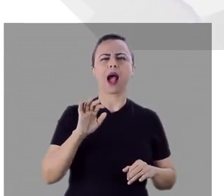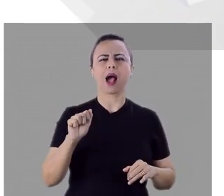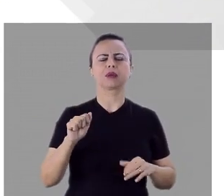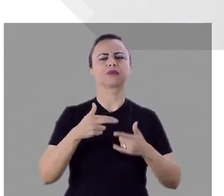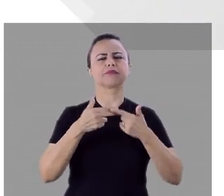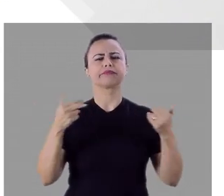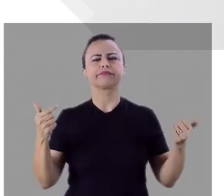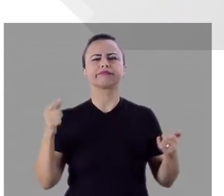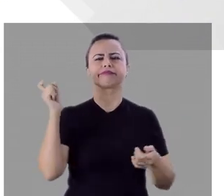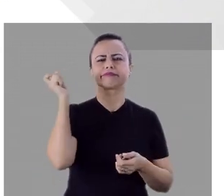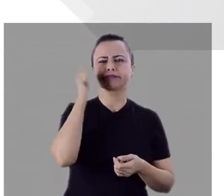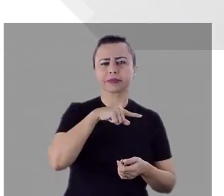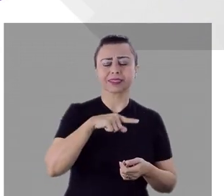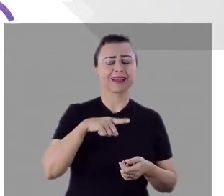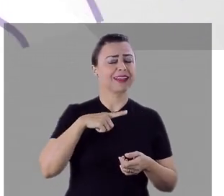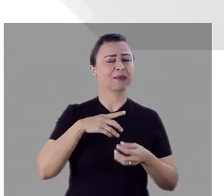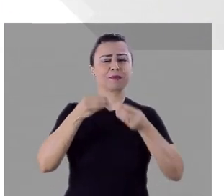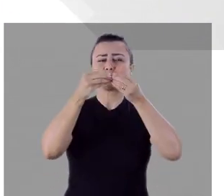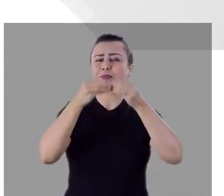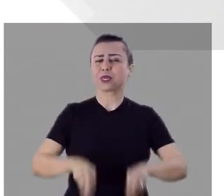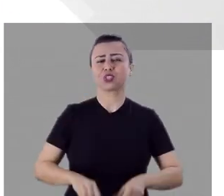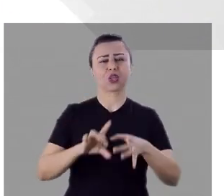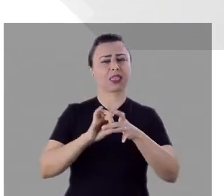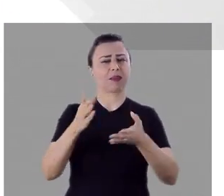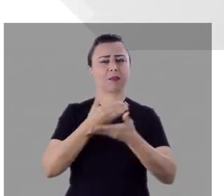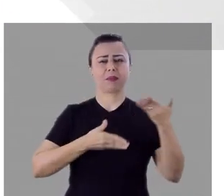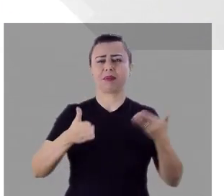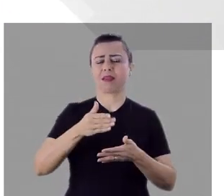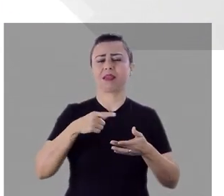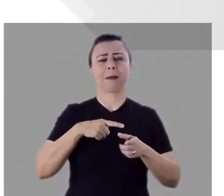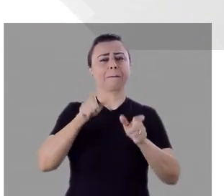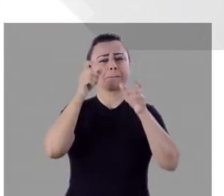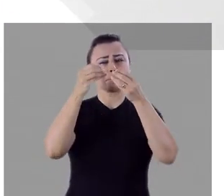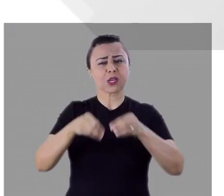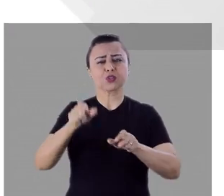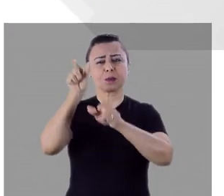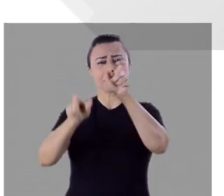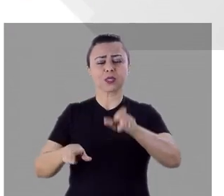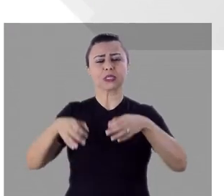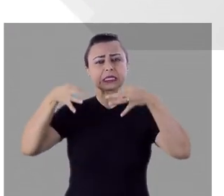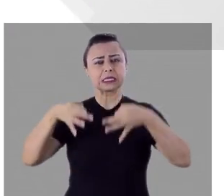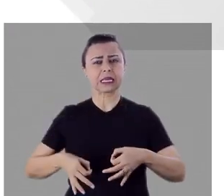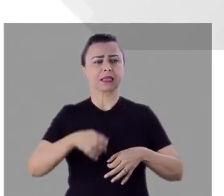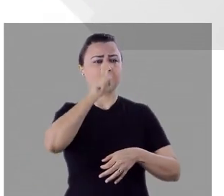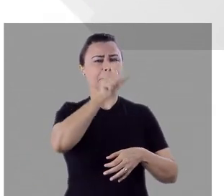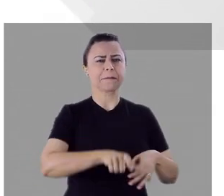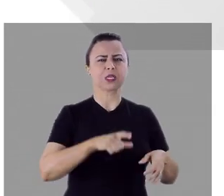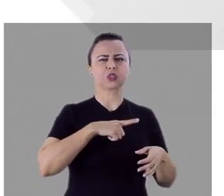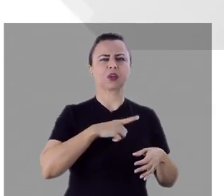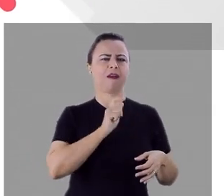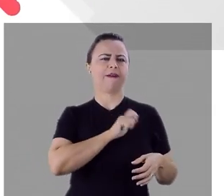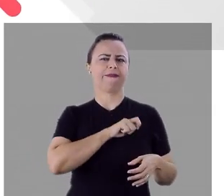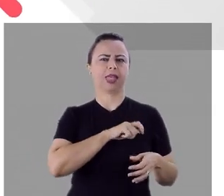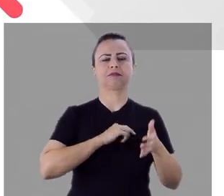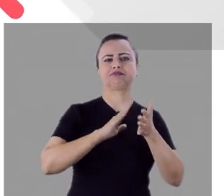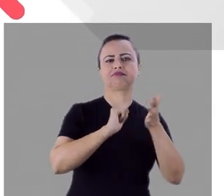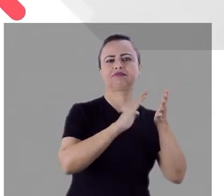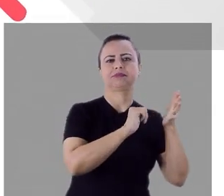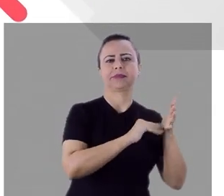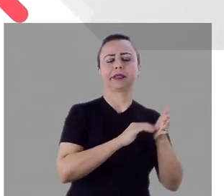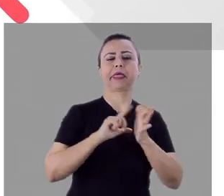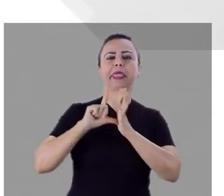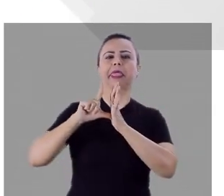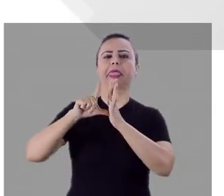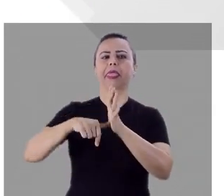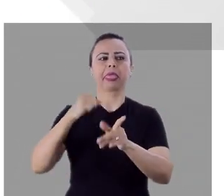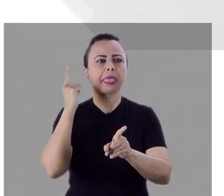falsas é letal para a democracia. Acaba com a reputação de pessoas idôneas, esconde a verdade sobre candidatos mal intencionados e, no